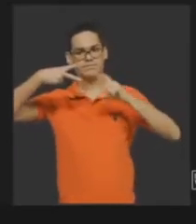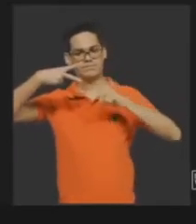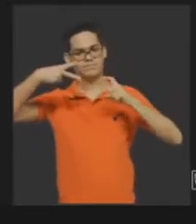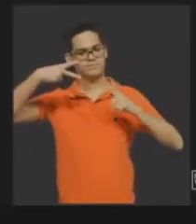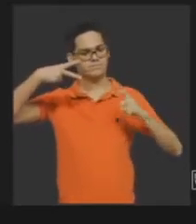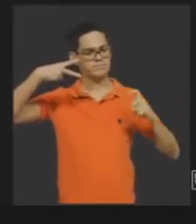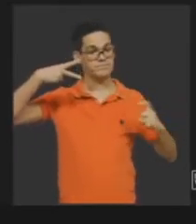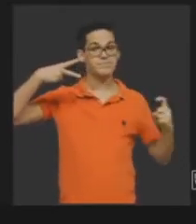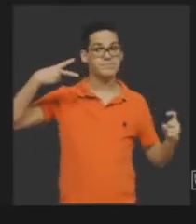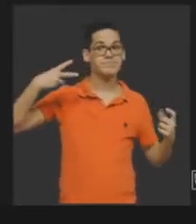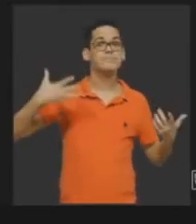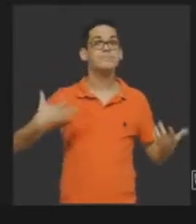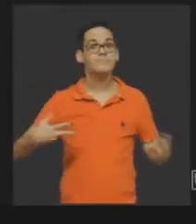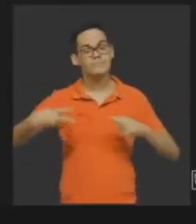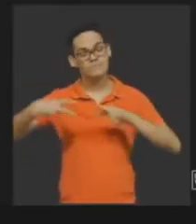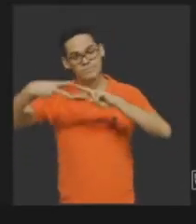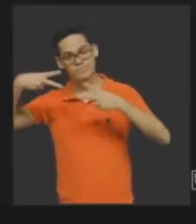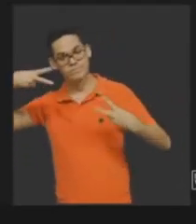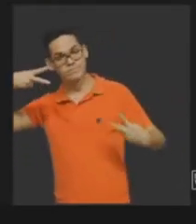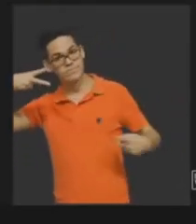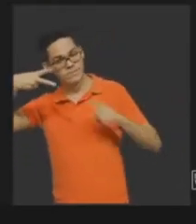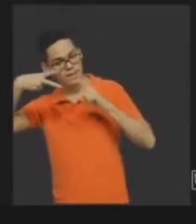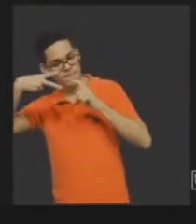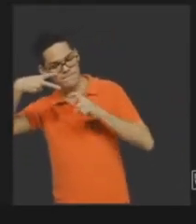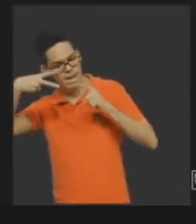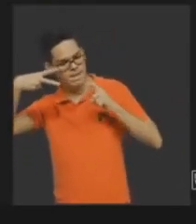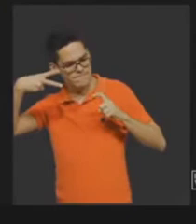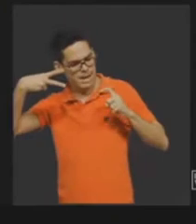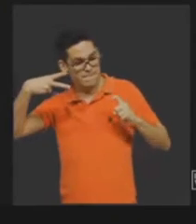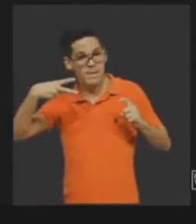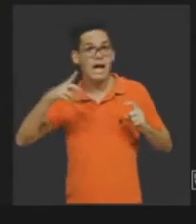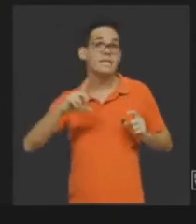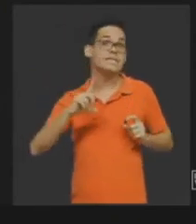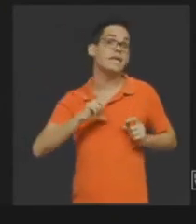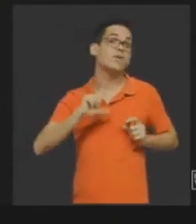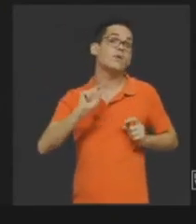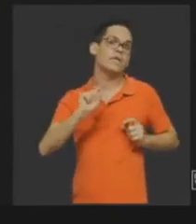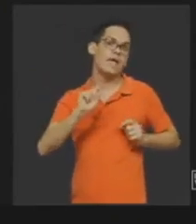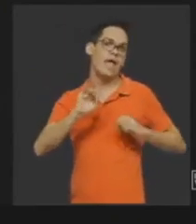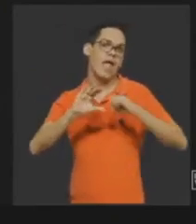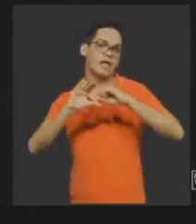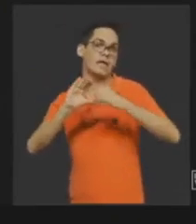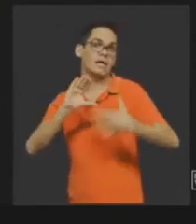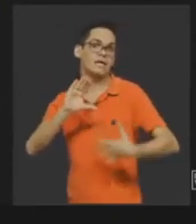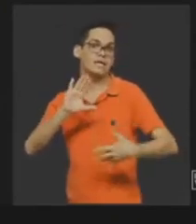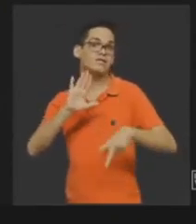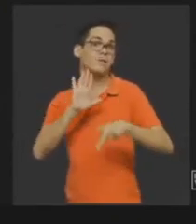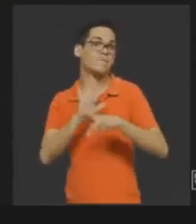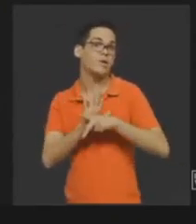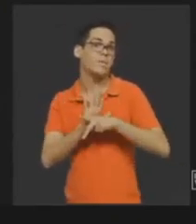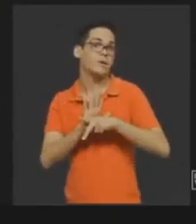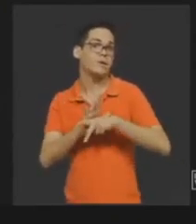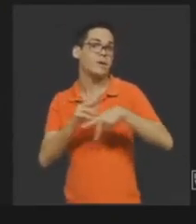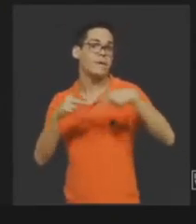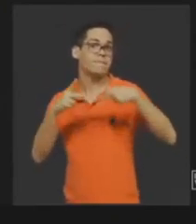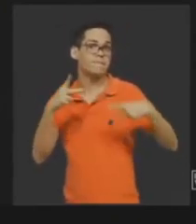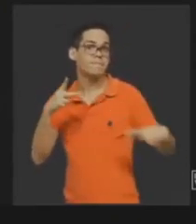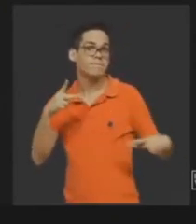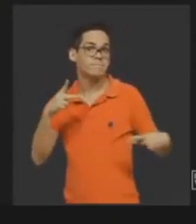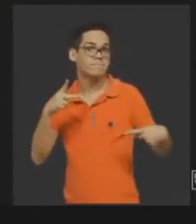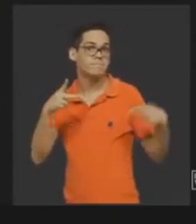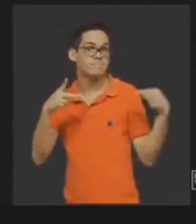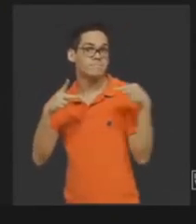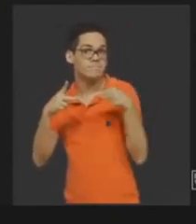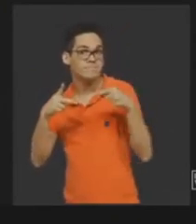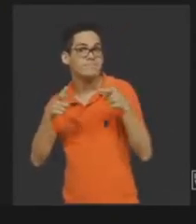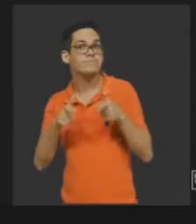Cada molécula de DNA contém regiões com os códigos necessários à produção de proteínas. Essas regiões